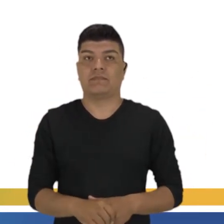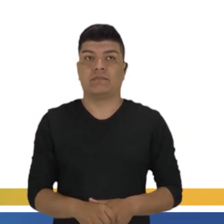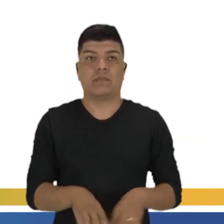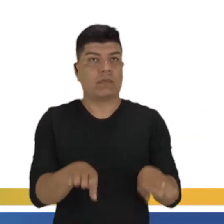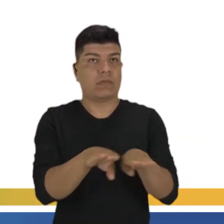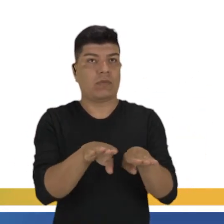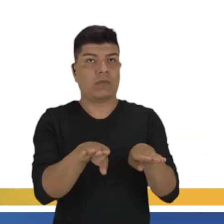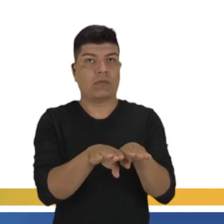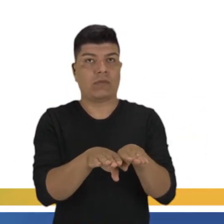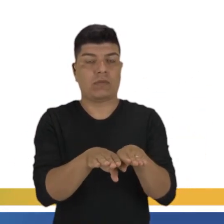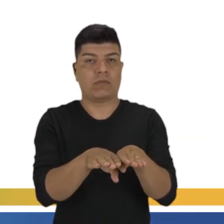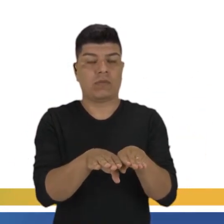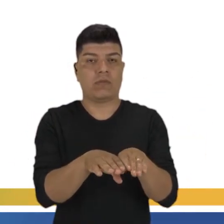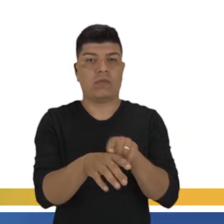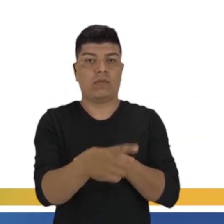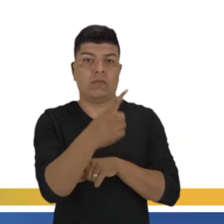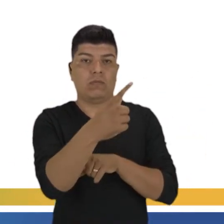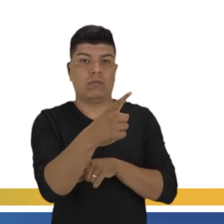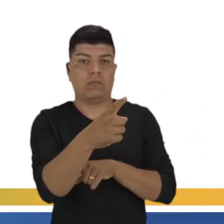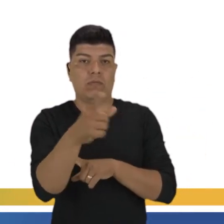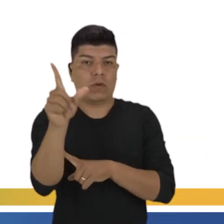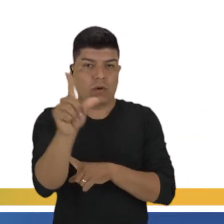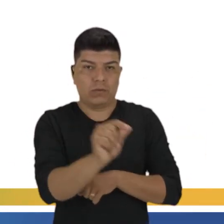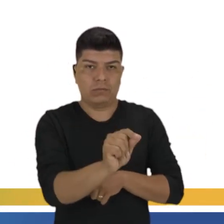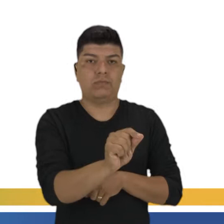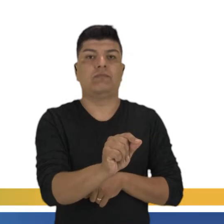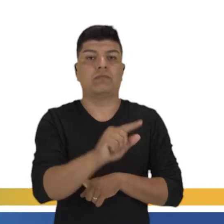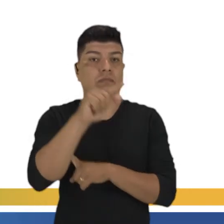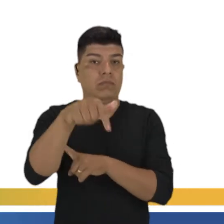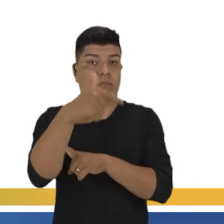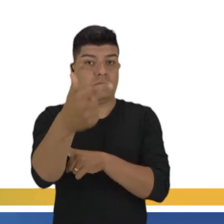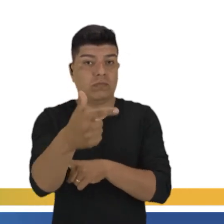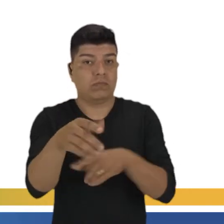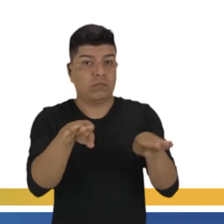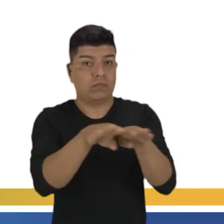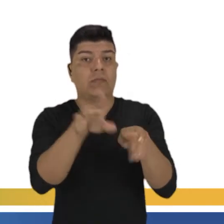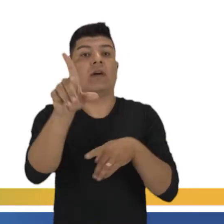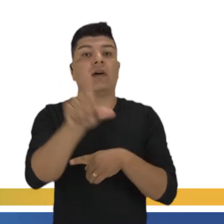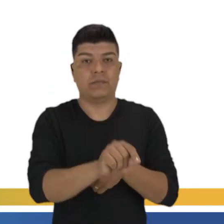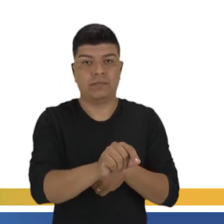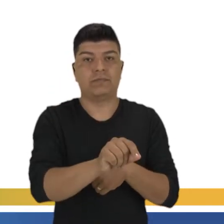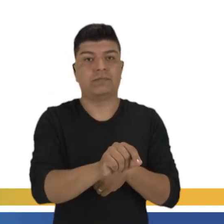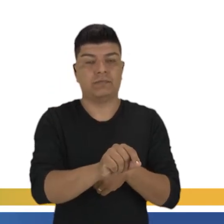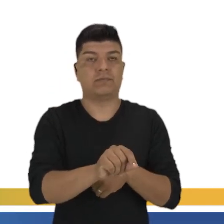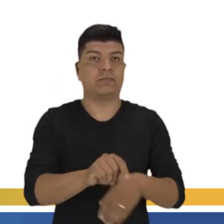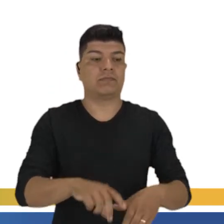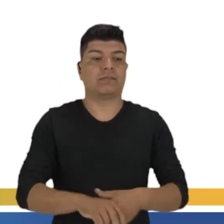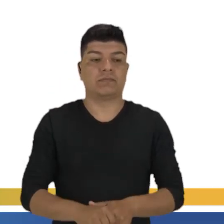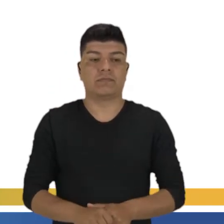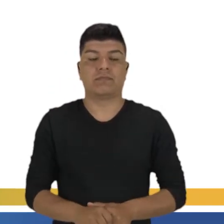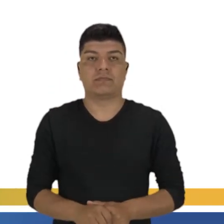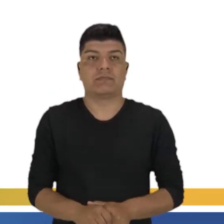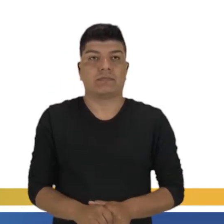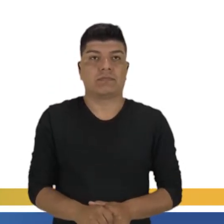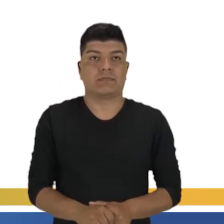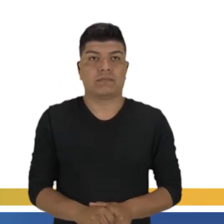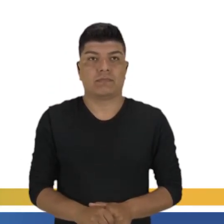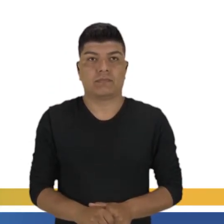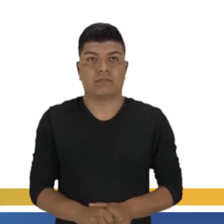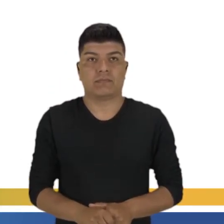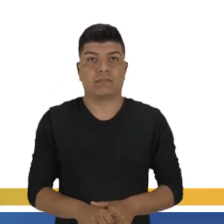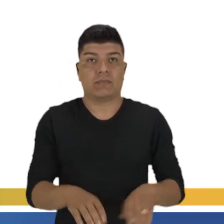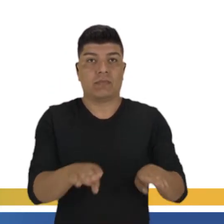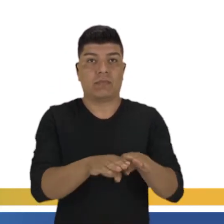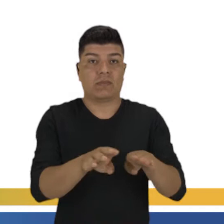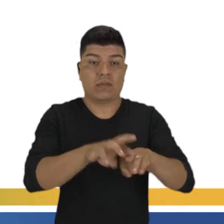ainda, quando uma diminui, a outra grandeza também diminui. Já na